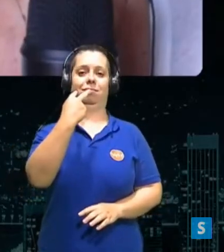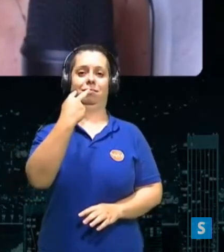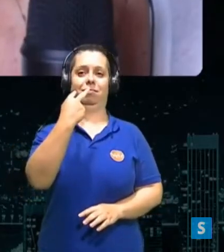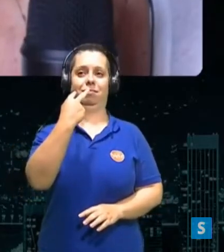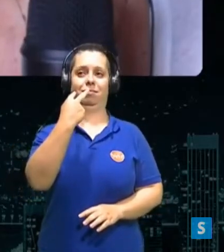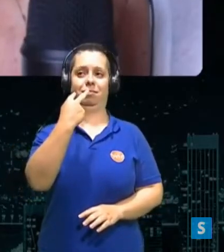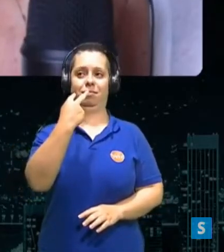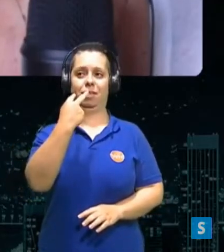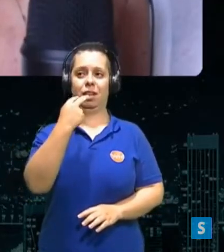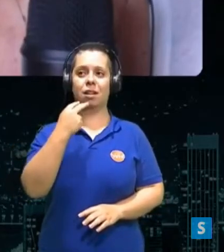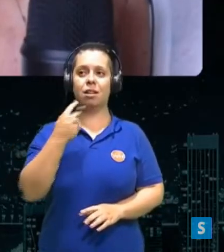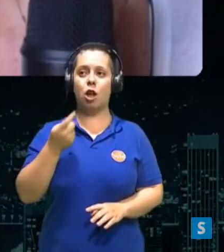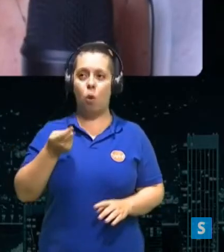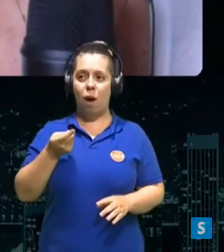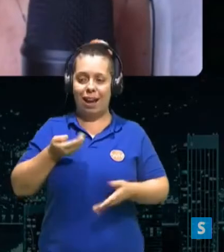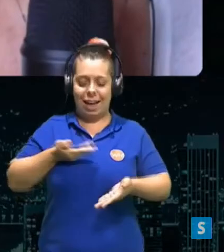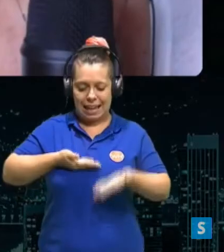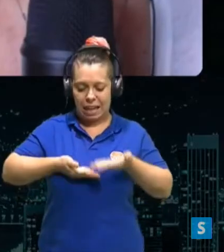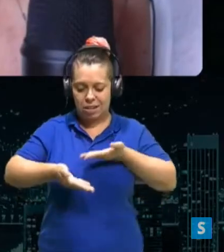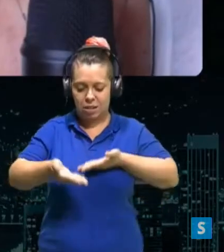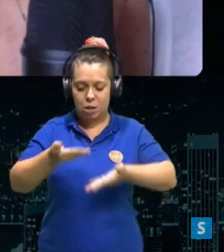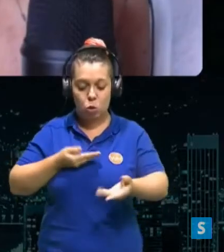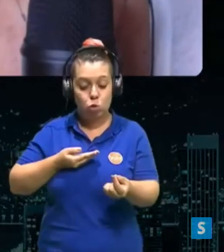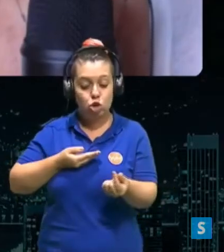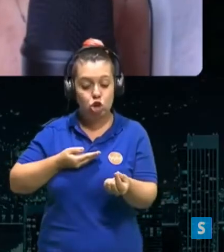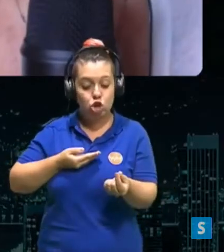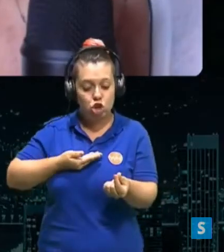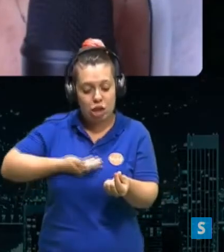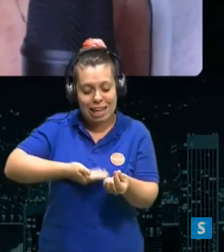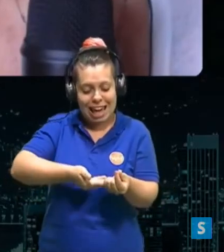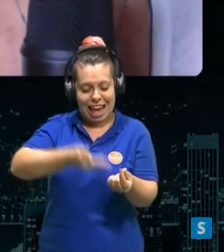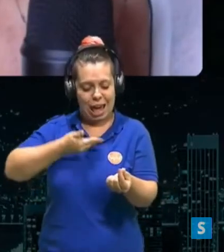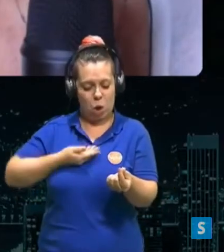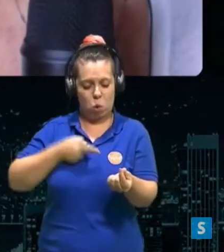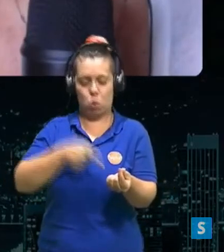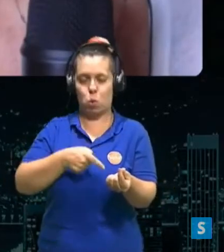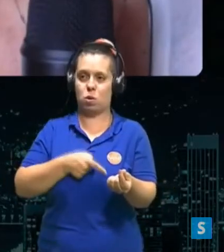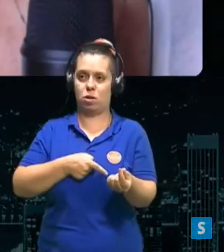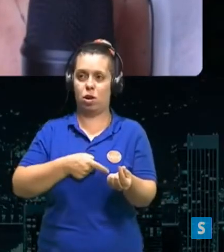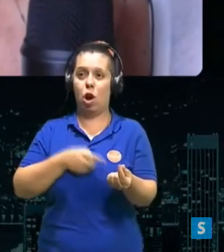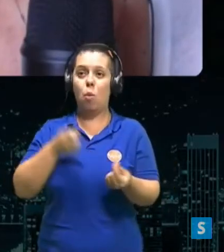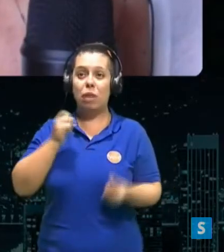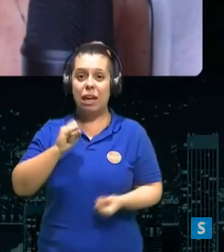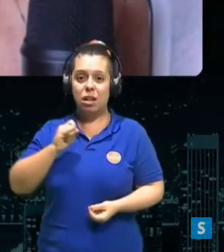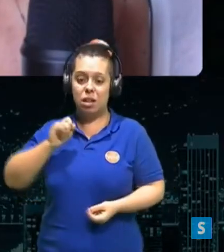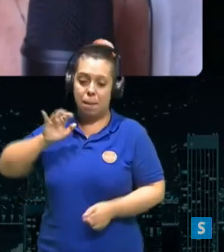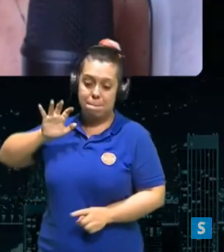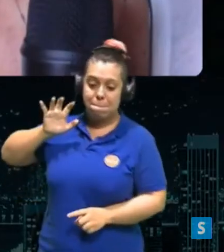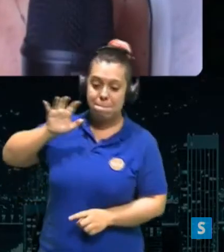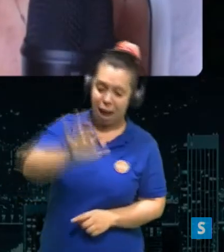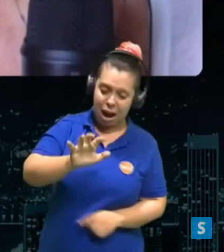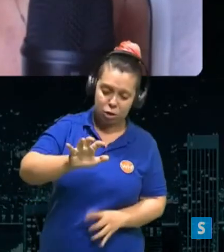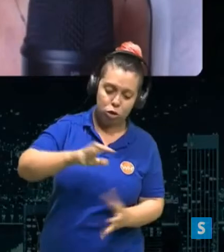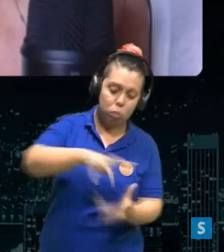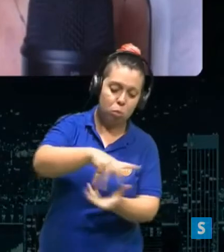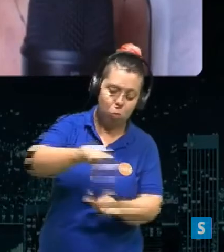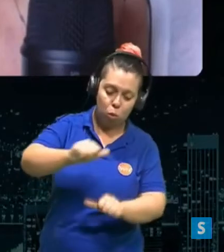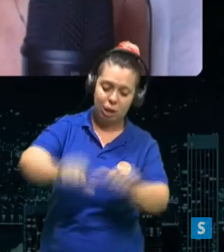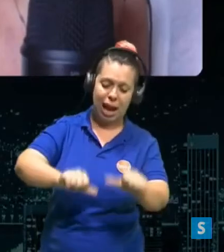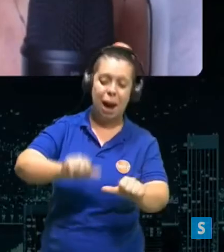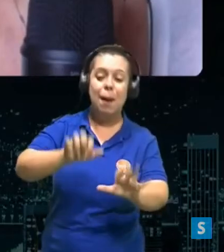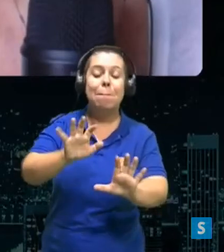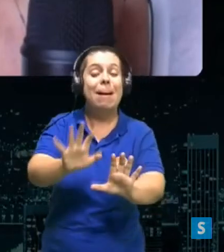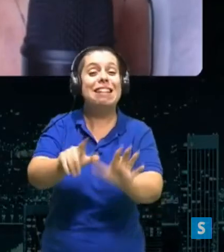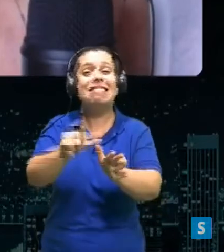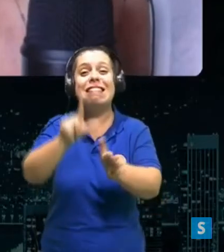relação com o dinheiro e se porque se você vai causar um impacto você vai mudar o mundo primeiro você tem que mudar assim